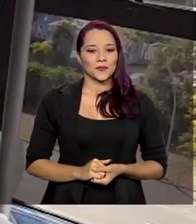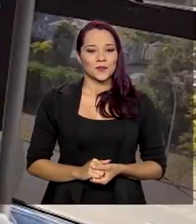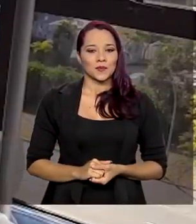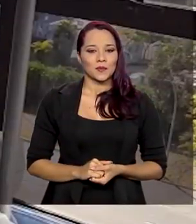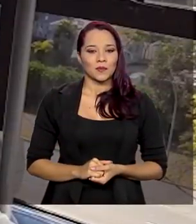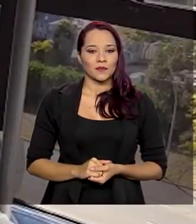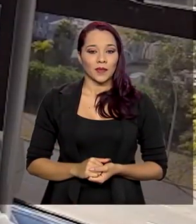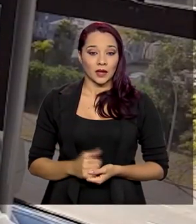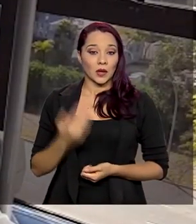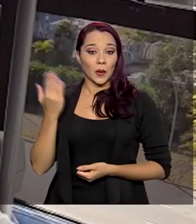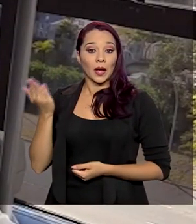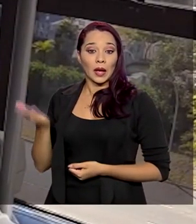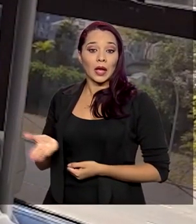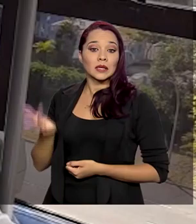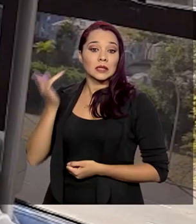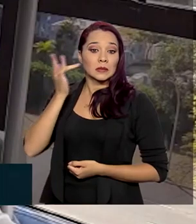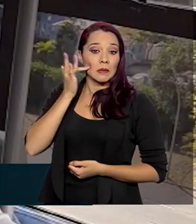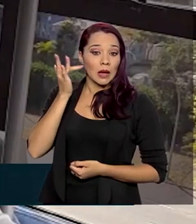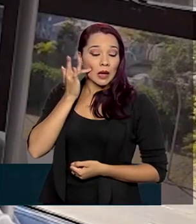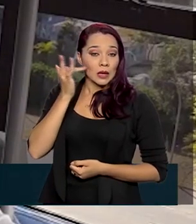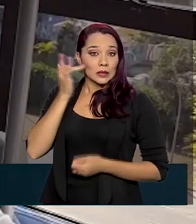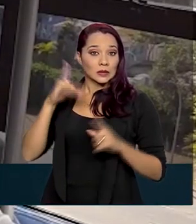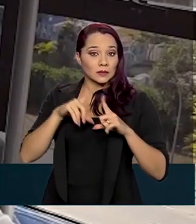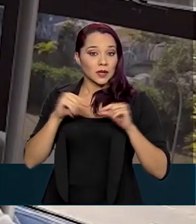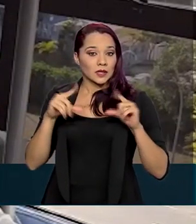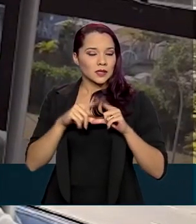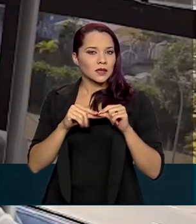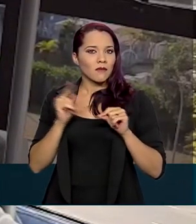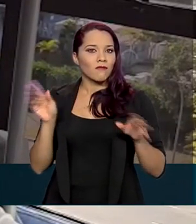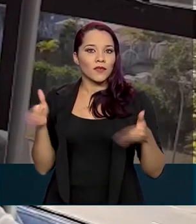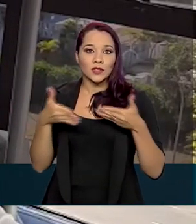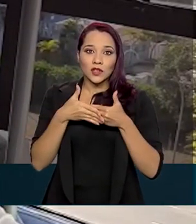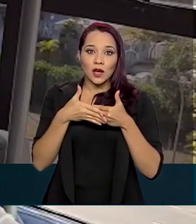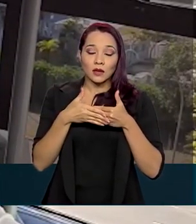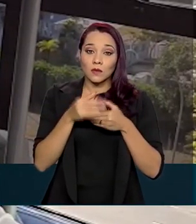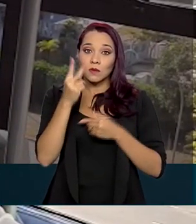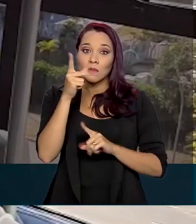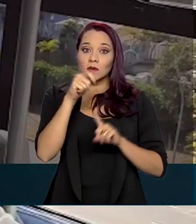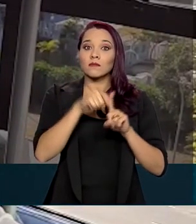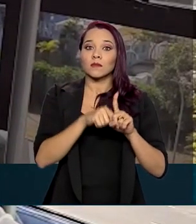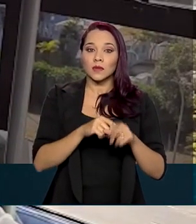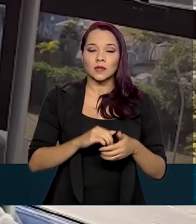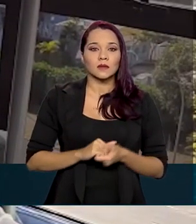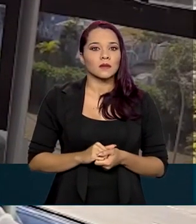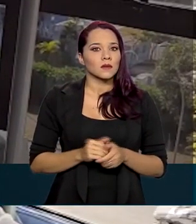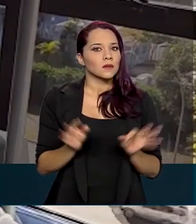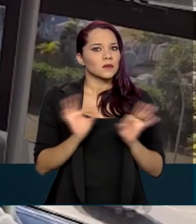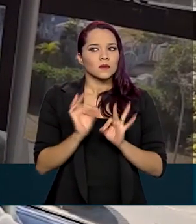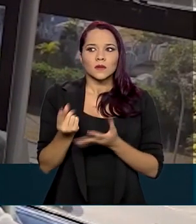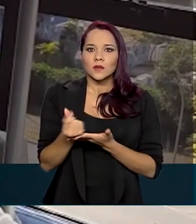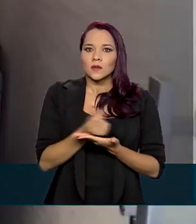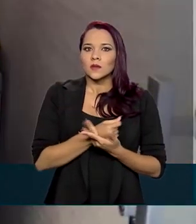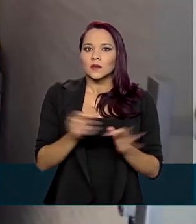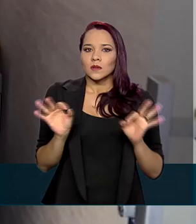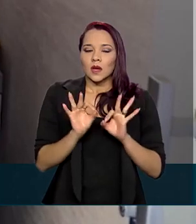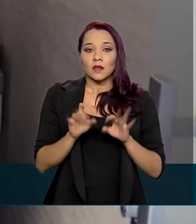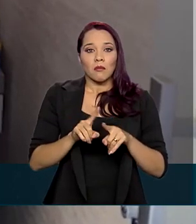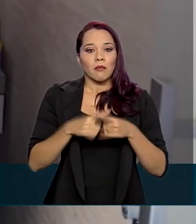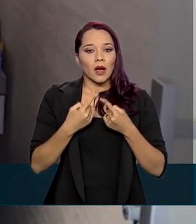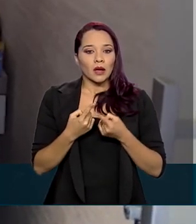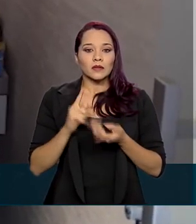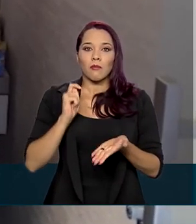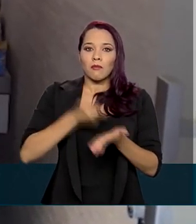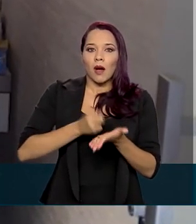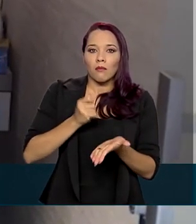Essa clínica de odontologia em Brasília ficou fechada por dois meses. Nenhum saturamento, mas as contas